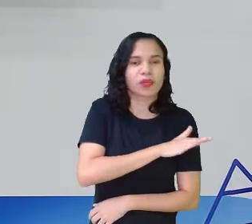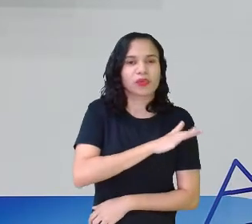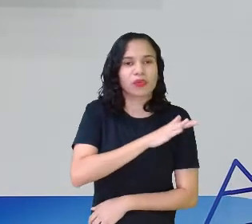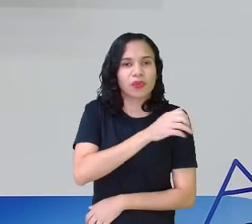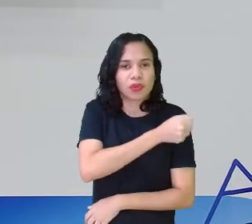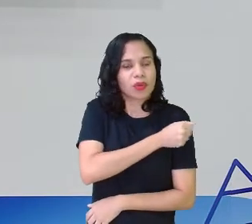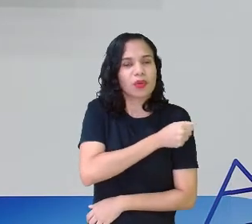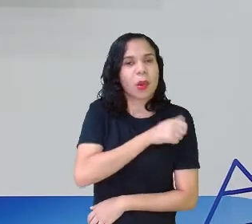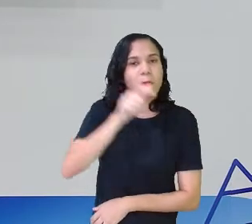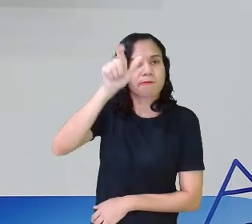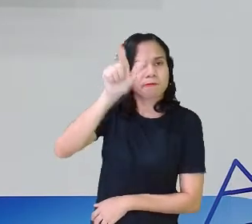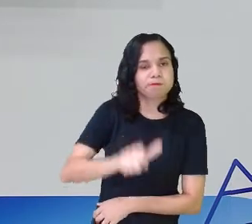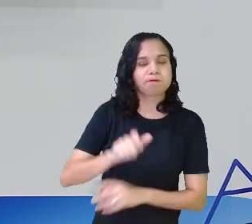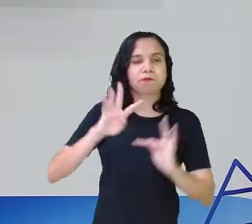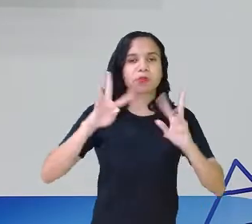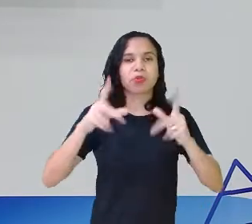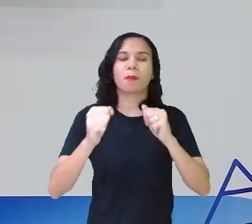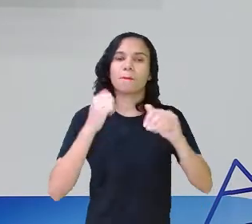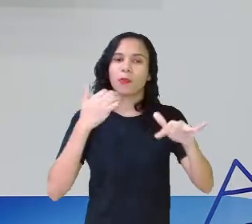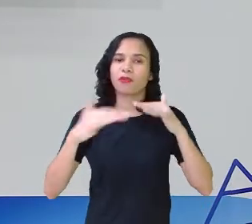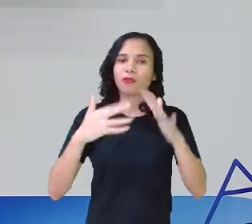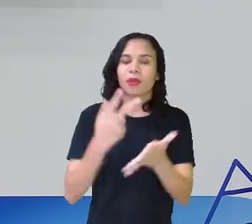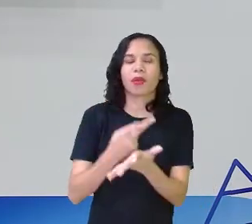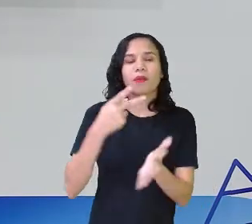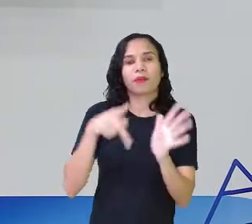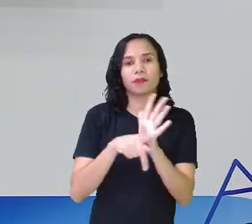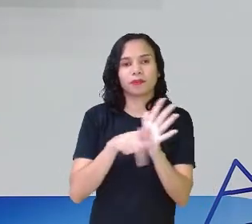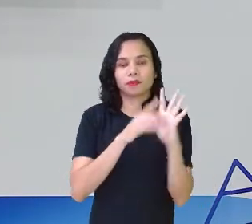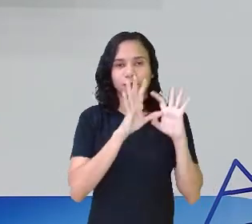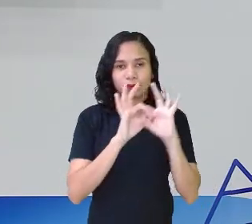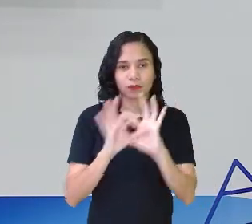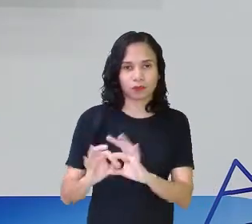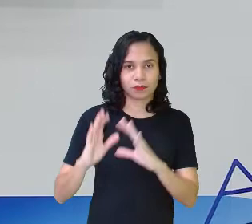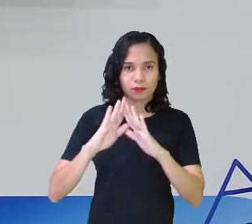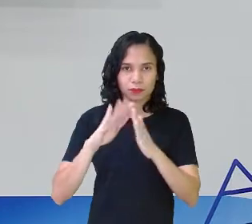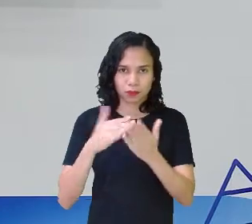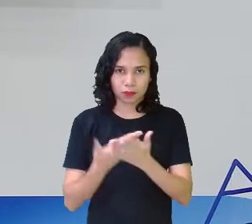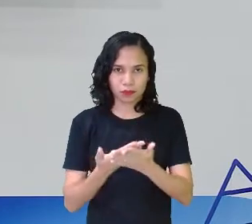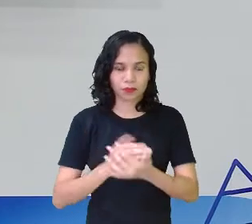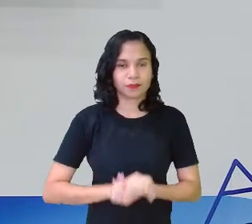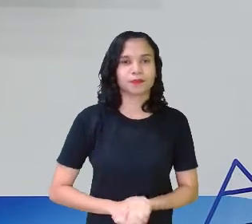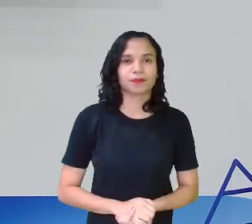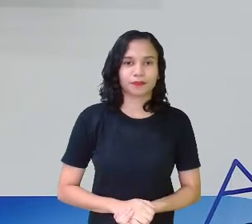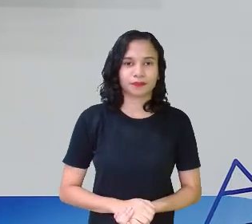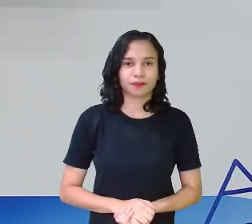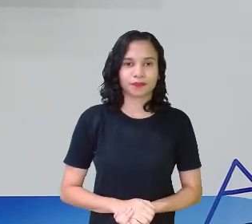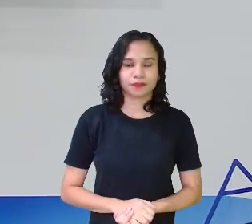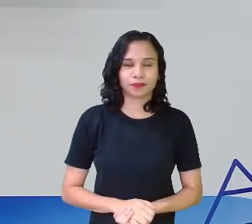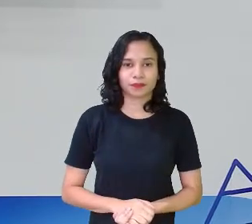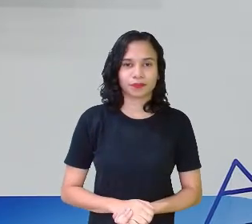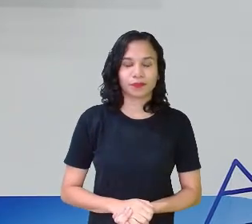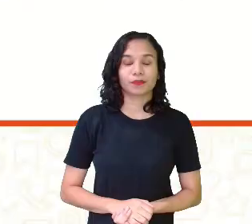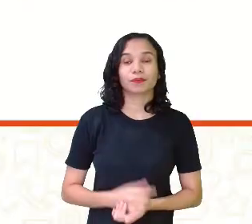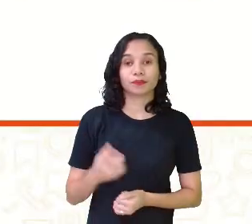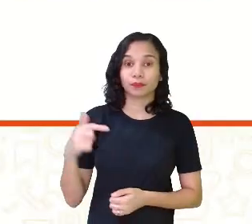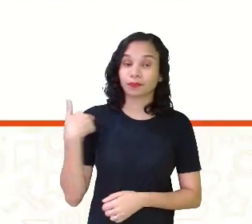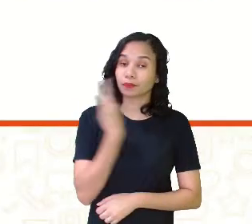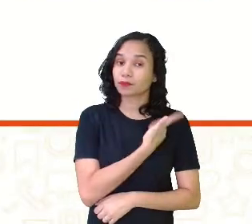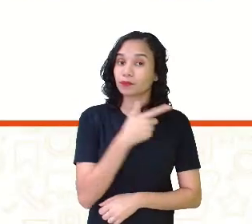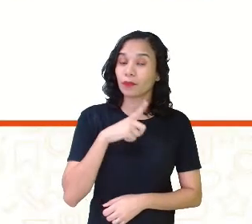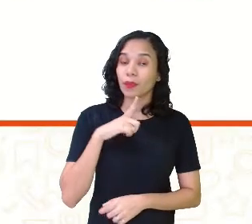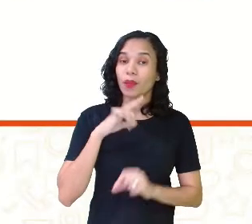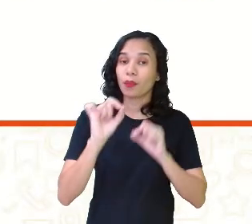está inserido em todos os movimentos que acontecem no contexto escolar. a gente tem